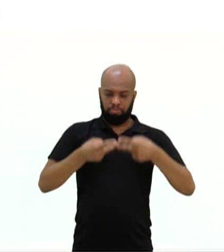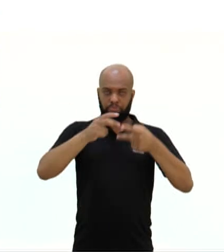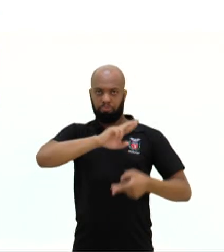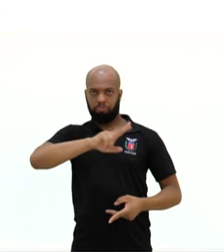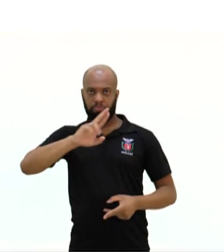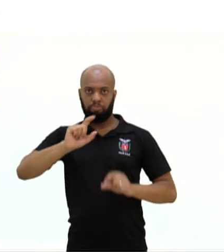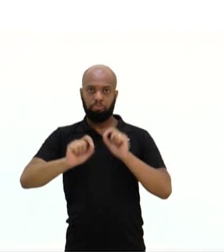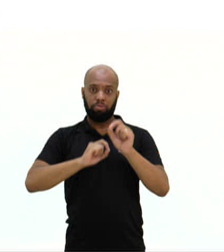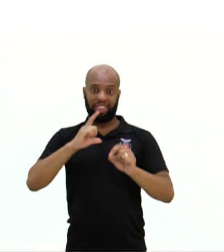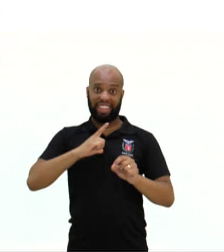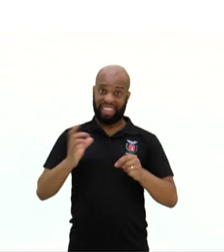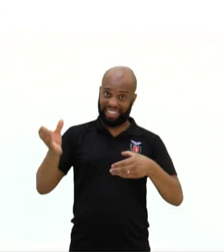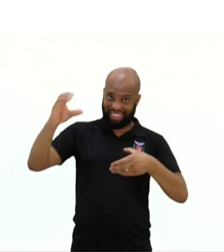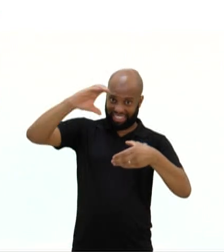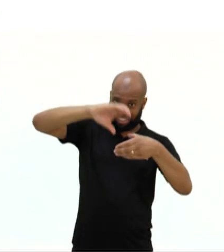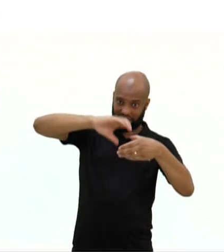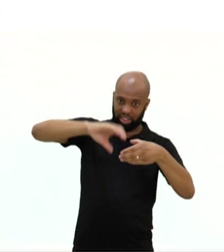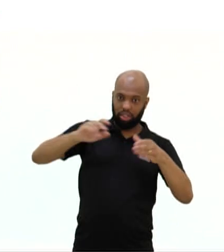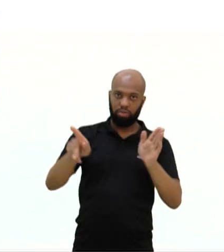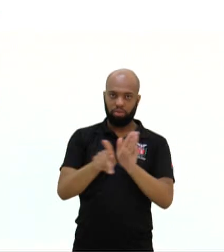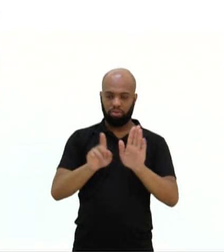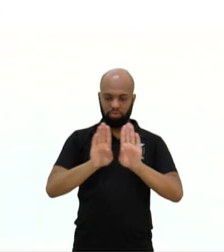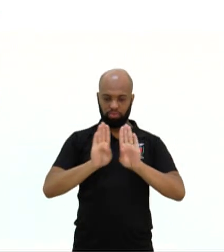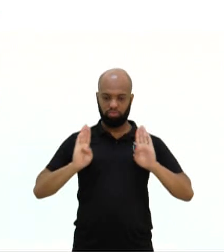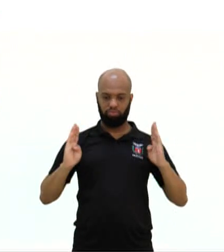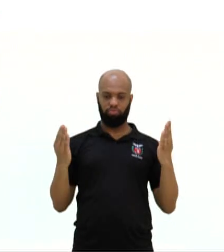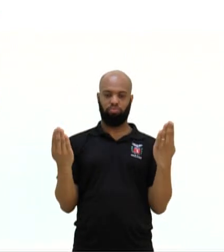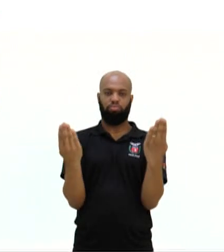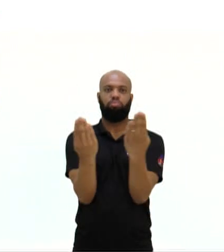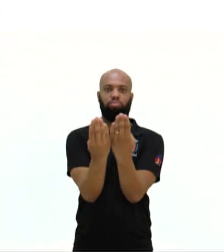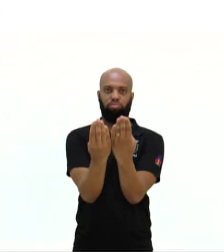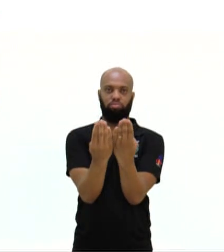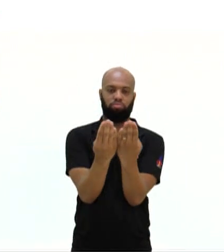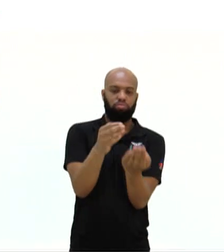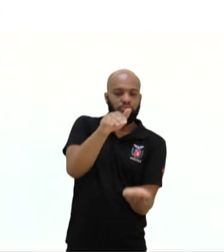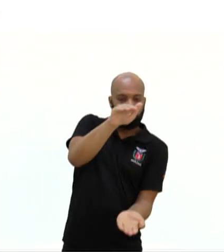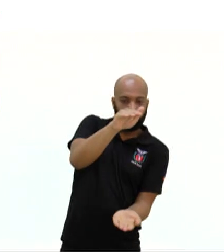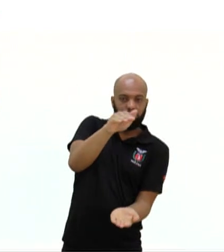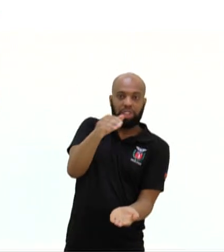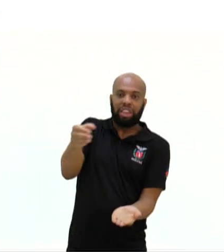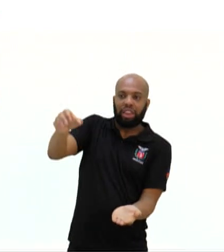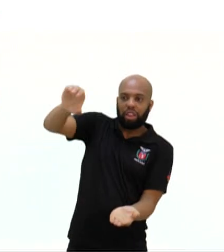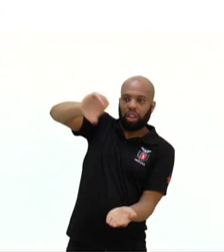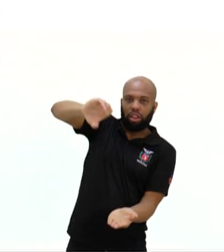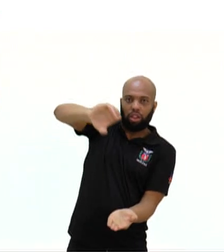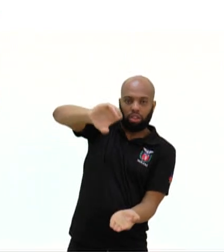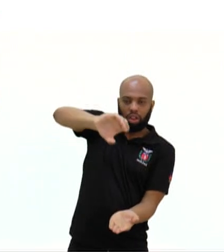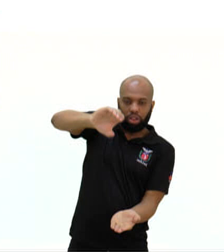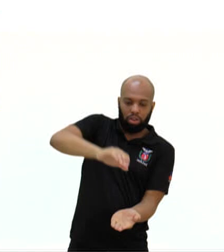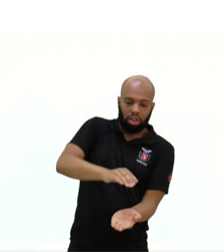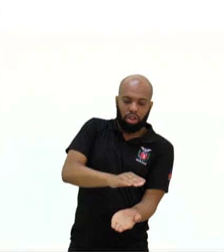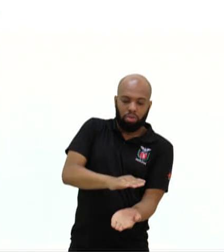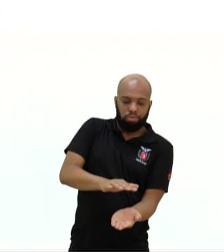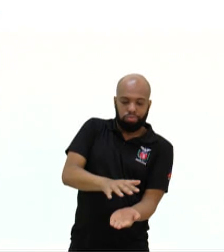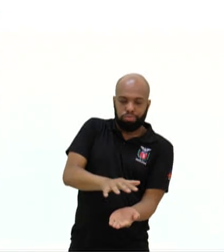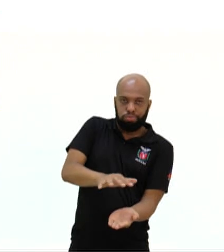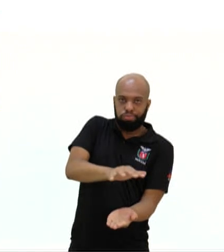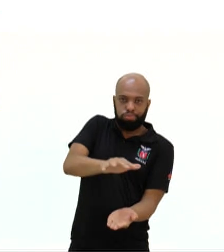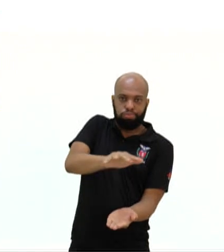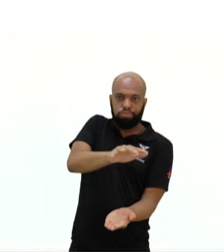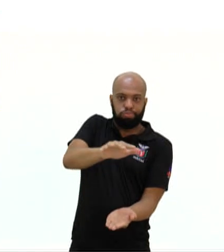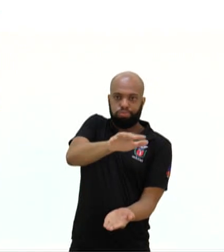espaço limitada por superfície, tá? Correspondente pela sua superfície, correspondente à capacidade desse